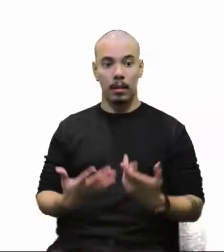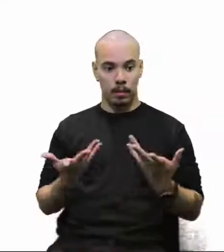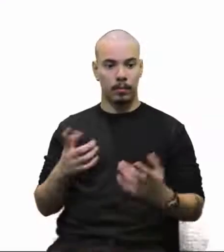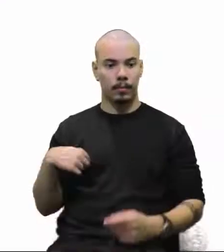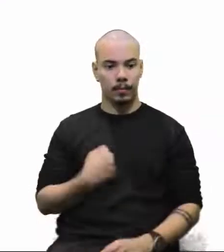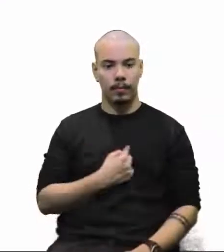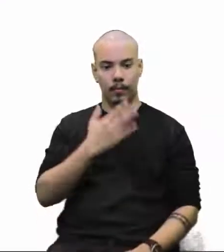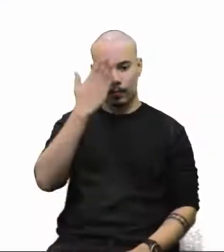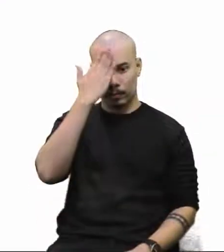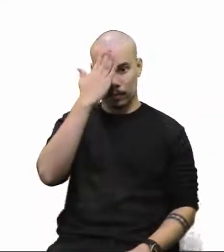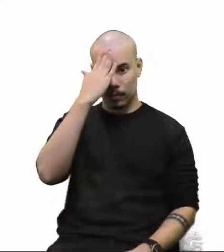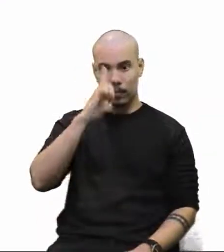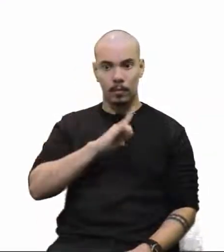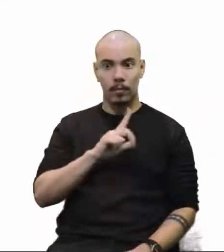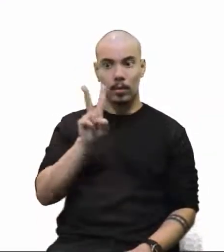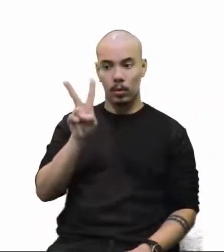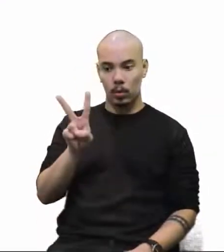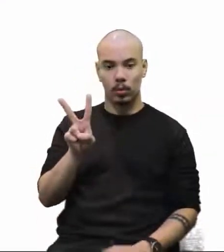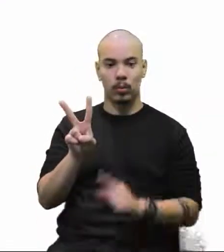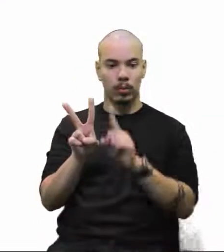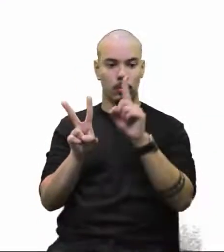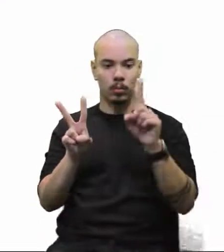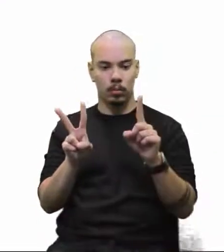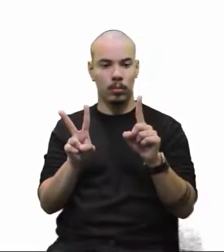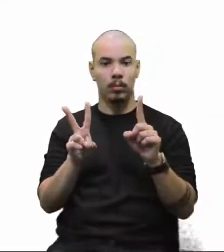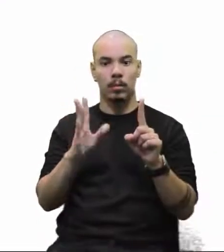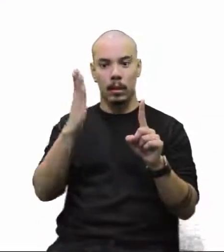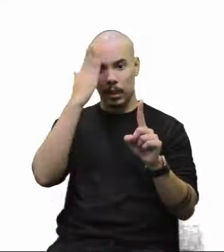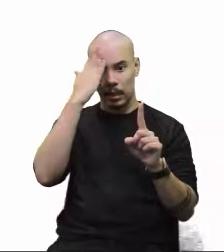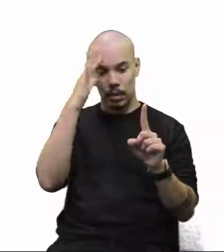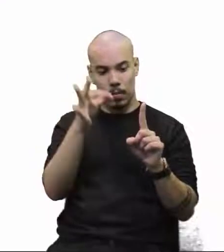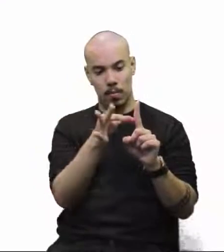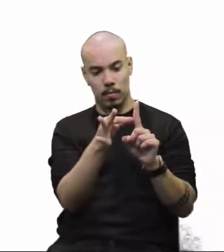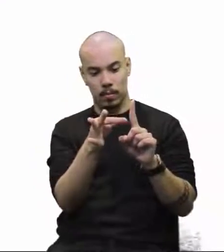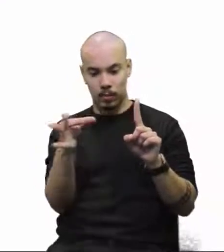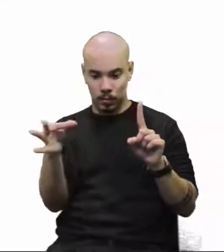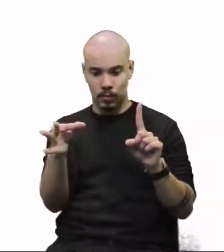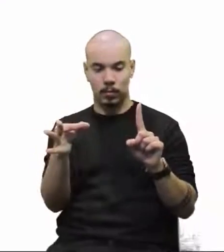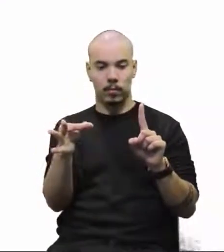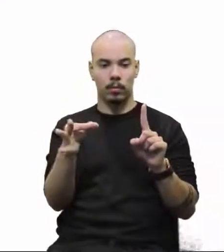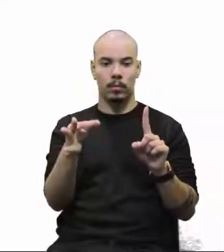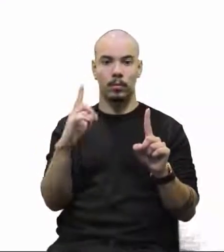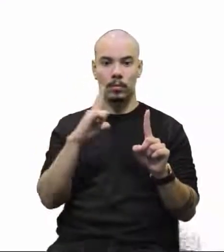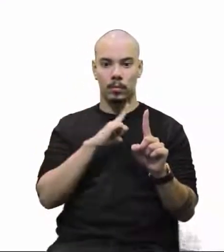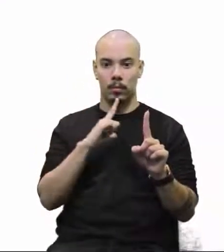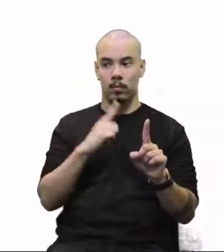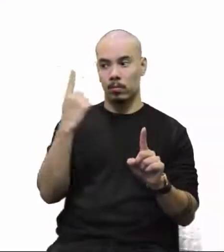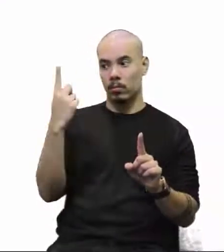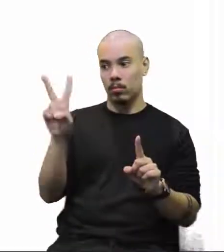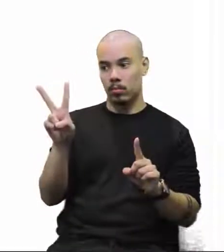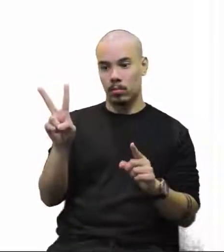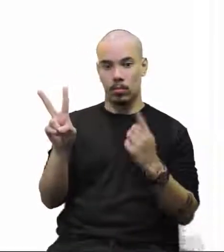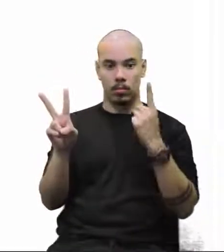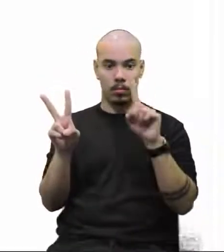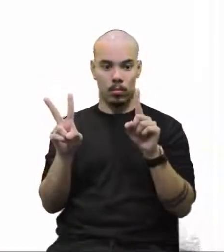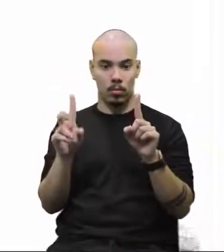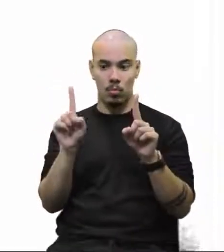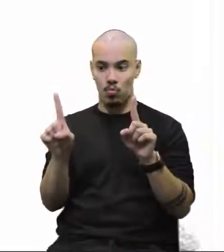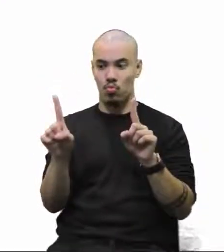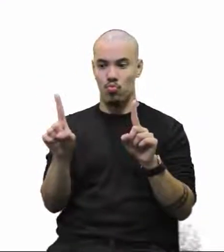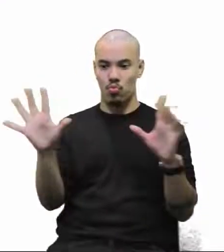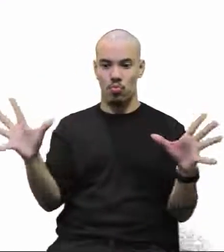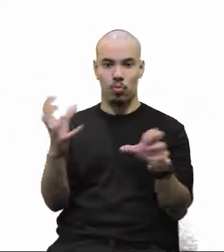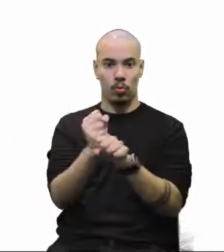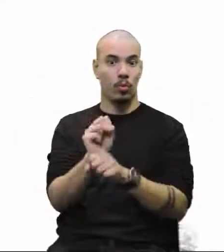ali, com certeza esse lado menor é 1. A distância até o centro é 1 metro. Aí como tem 2, 2 de um lado e 2 um do outro,